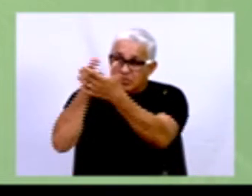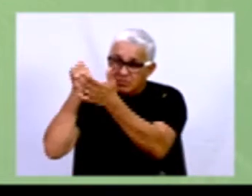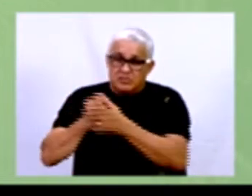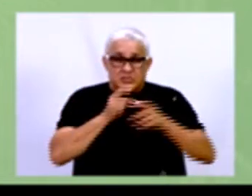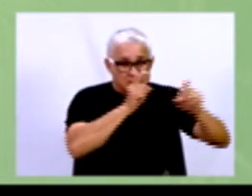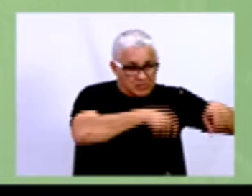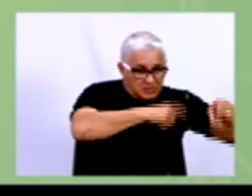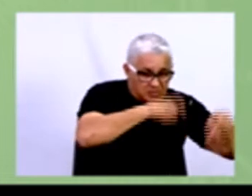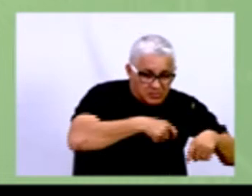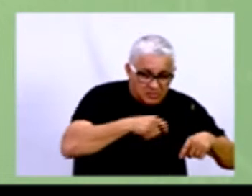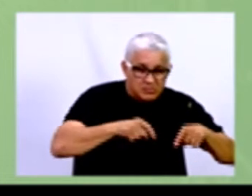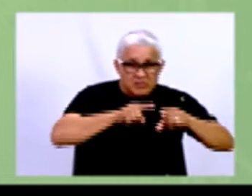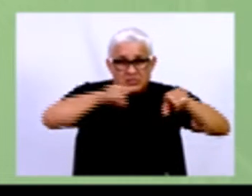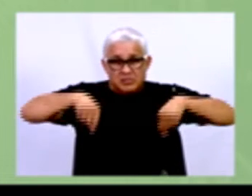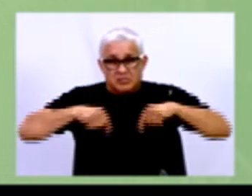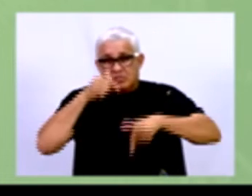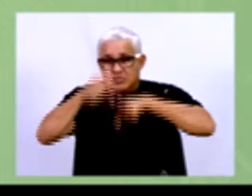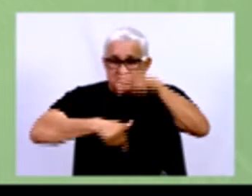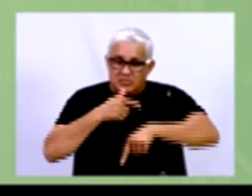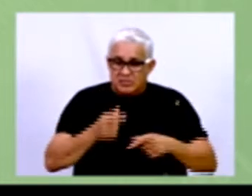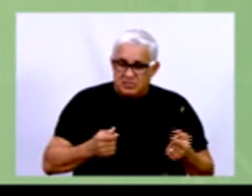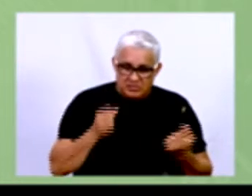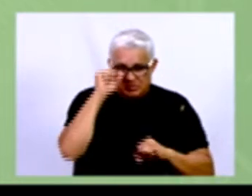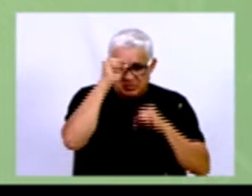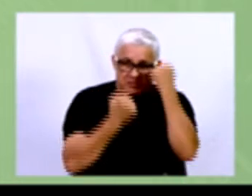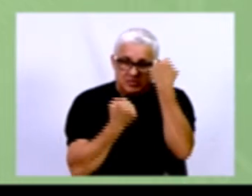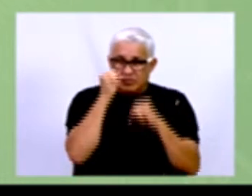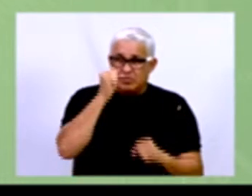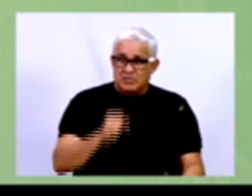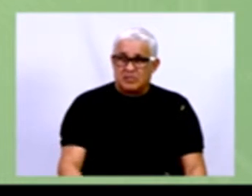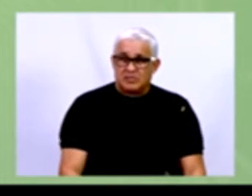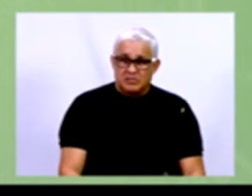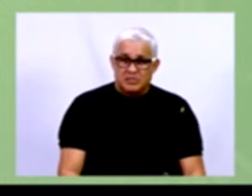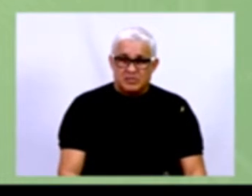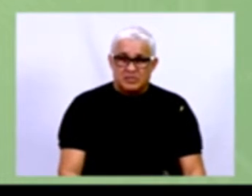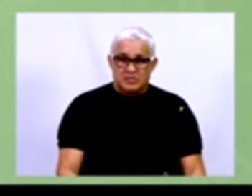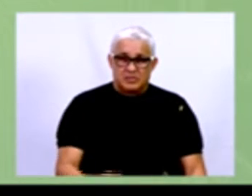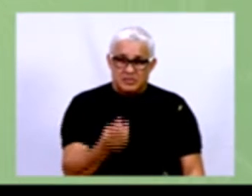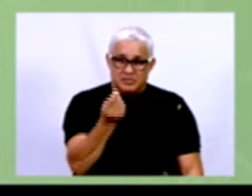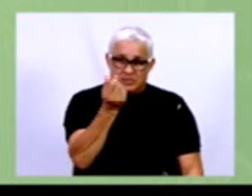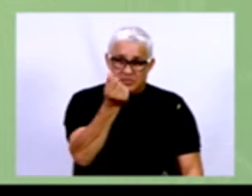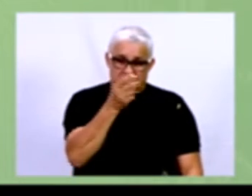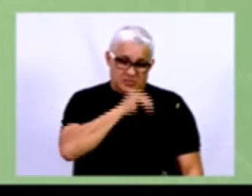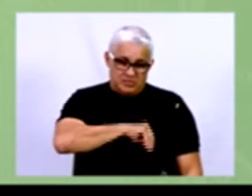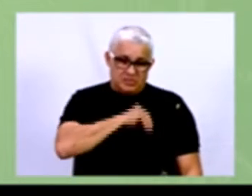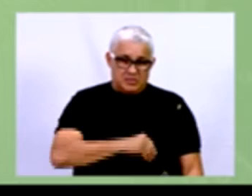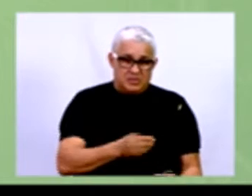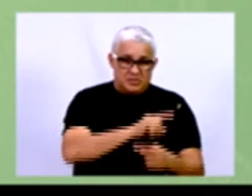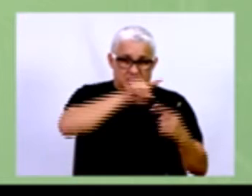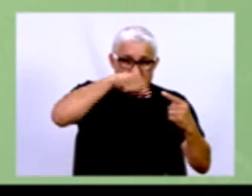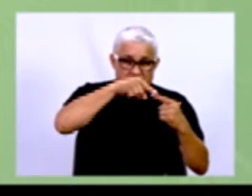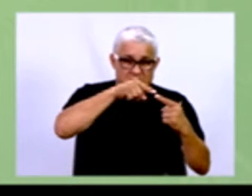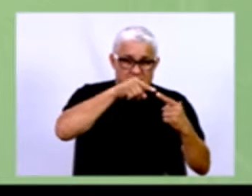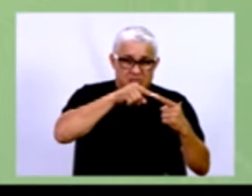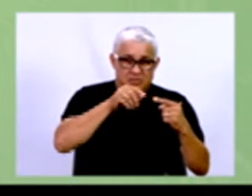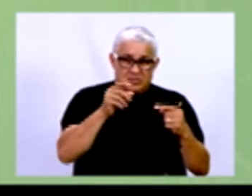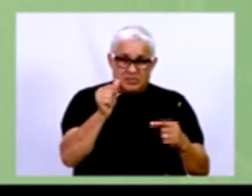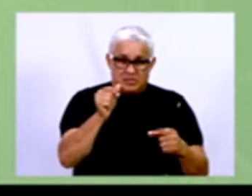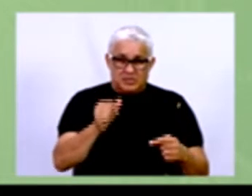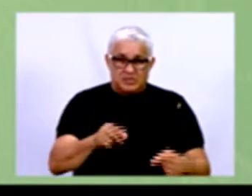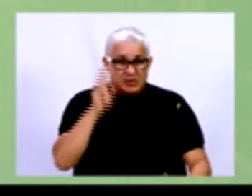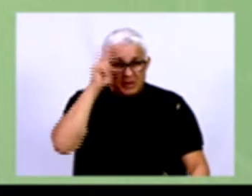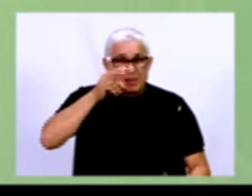produza, para que o setor de serviços produza, etc. Então, a distribuição de renda é um objetivo da economia desde o seu nascimento.